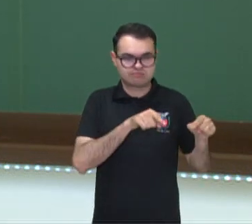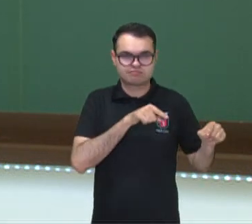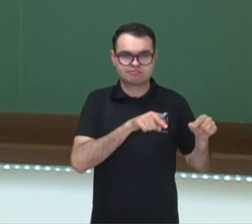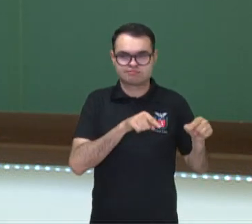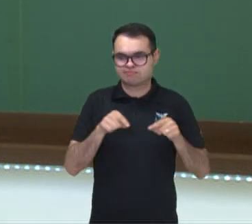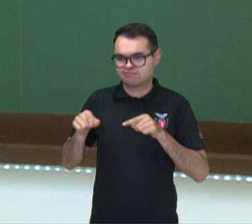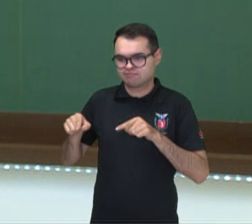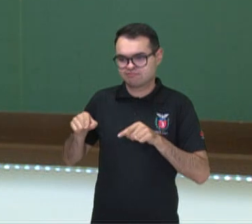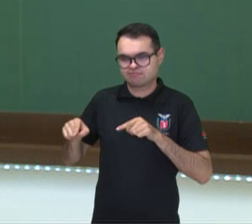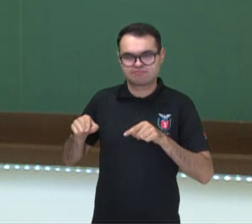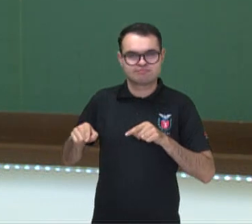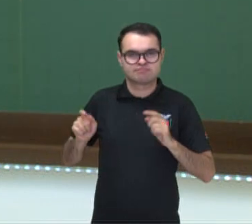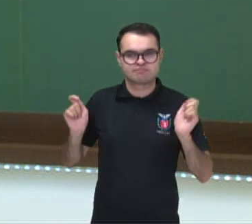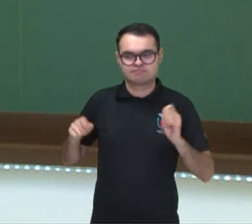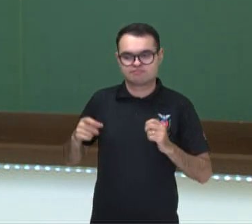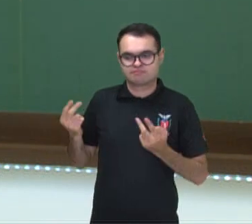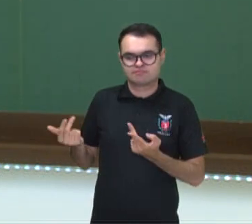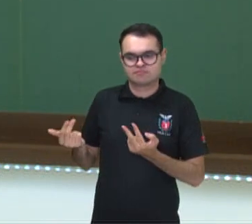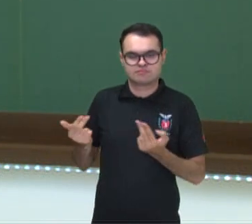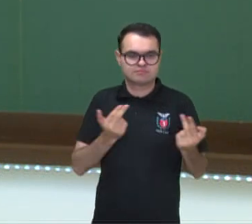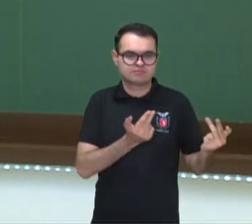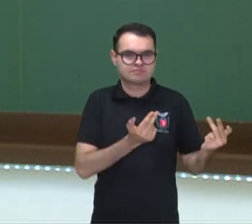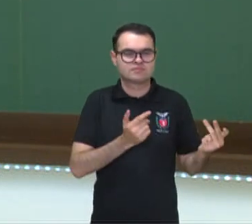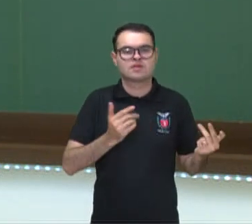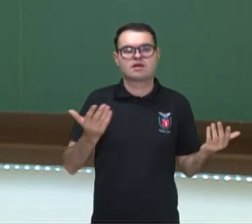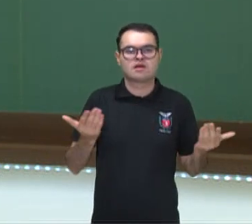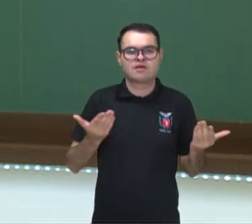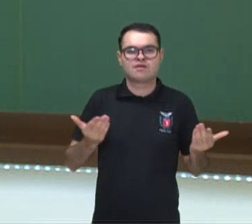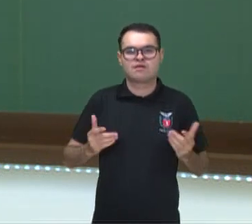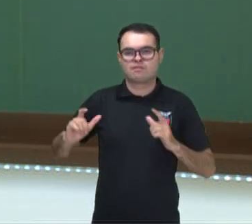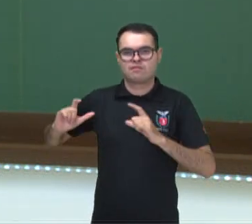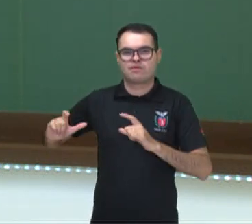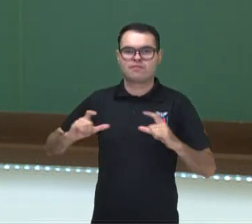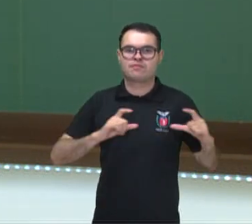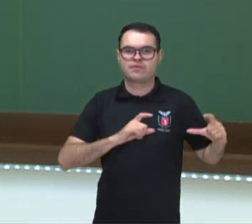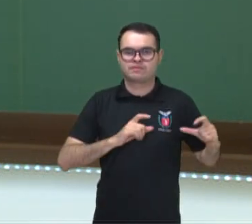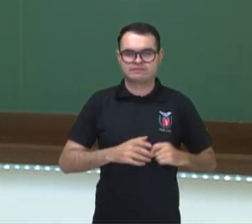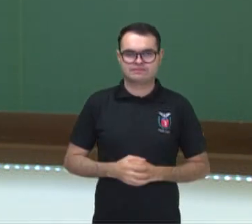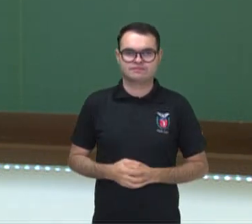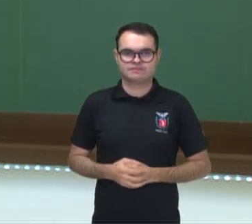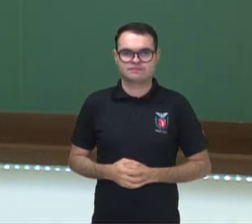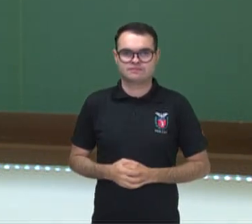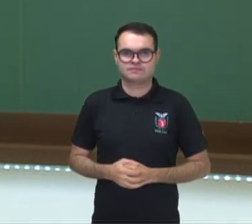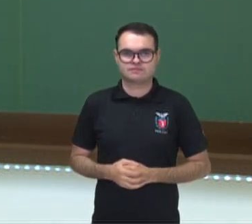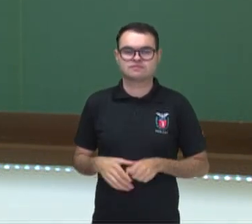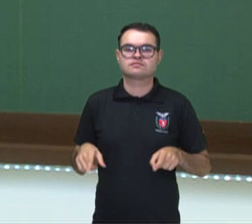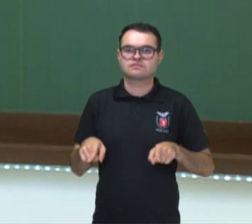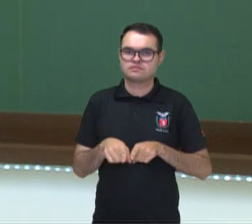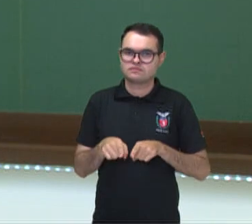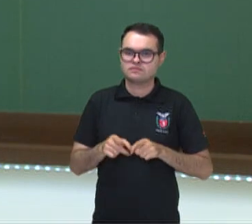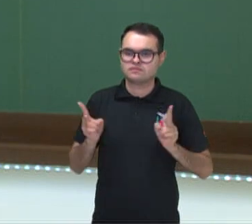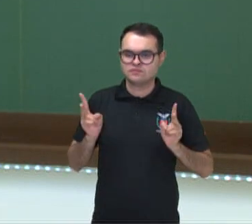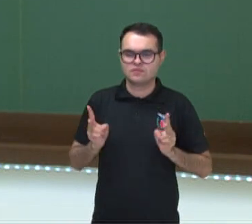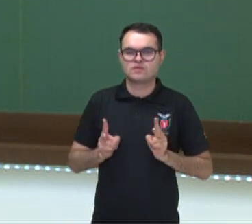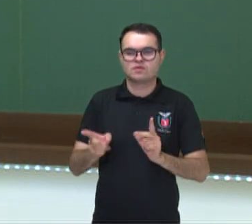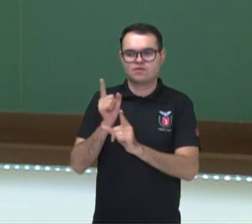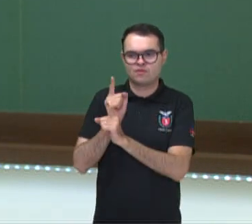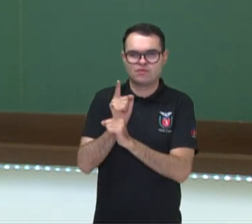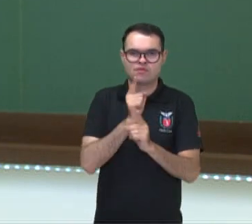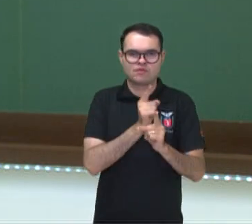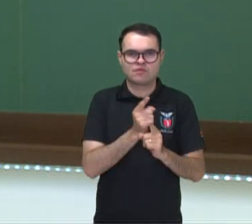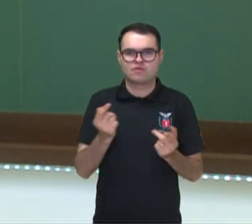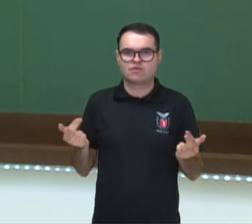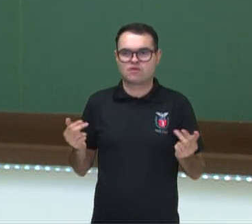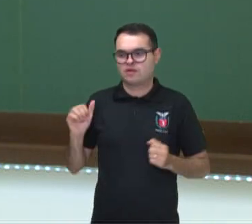últimas parcelas. Agora eu tenho duas parcelas bem grandes, ó, e também continuo encontrando fator comum, ó,